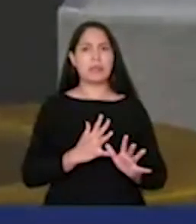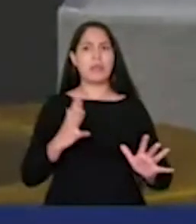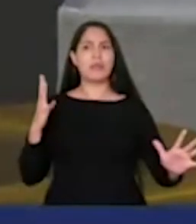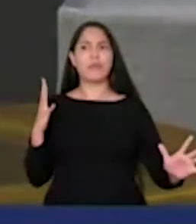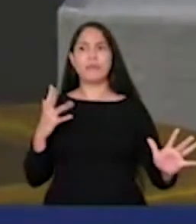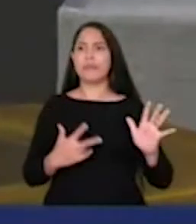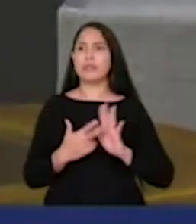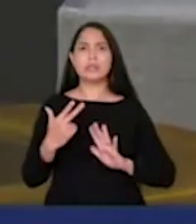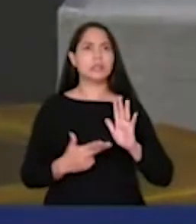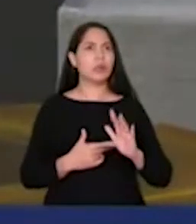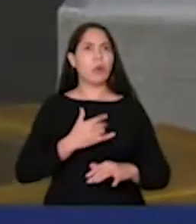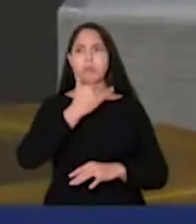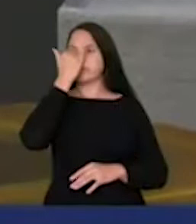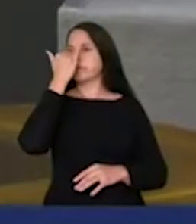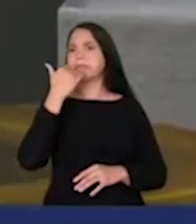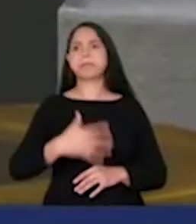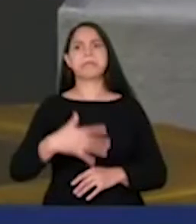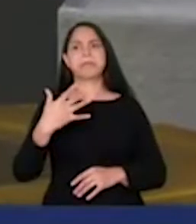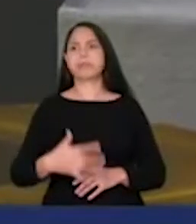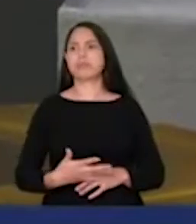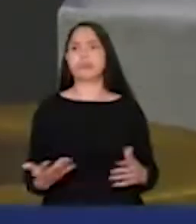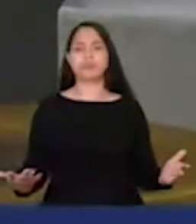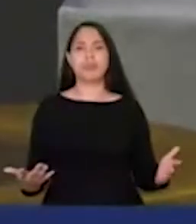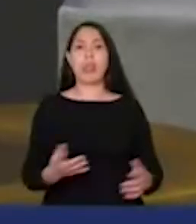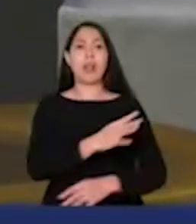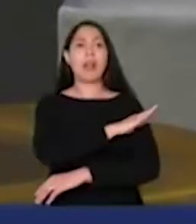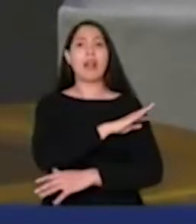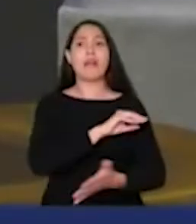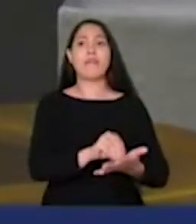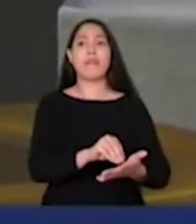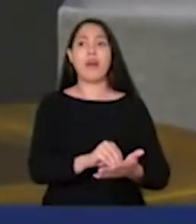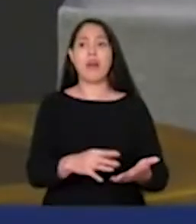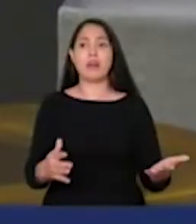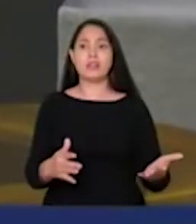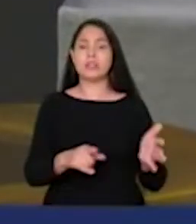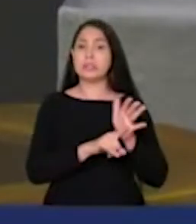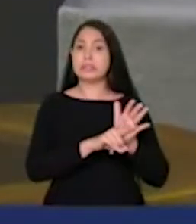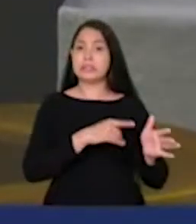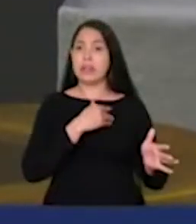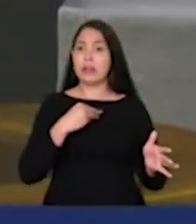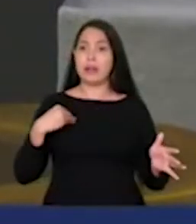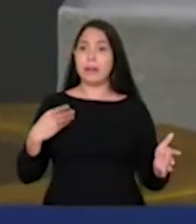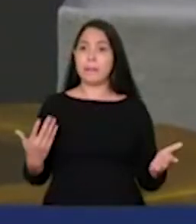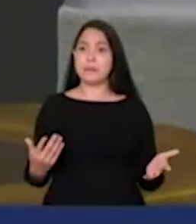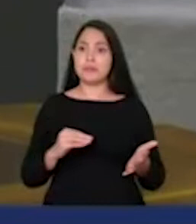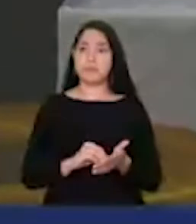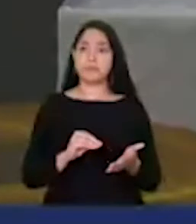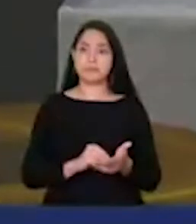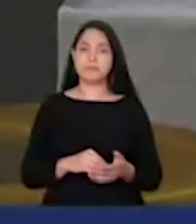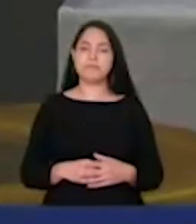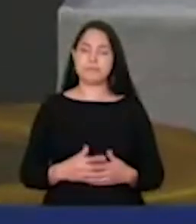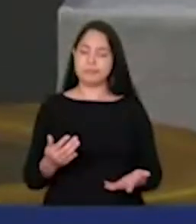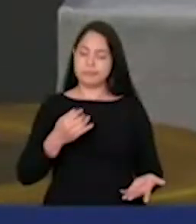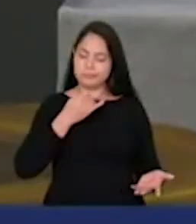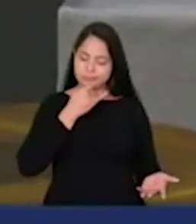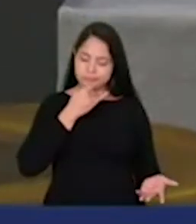é imensa, faltam técnicos, faltam exames e, infelizmente, o governo do